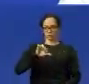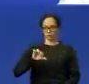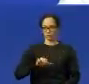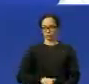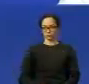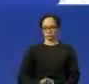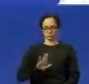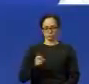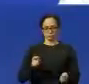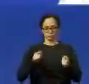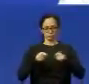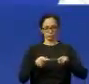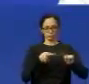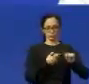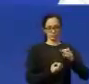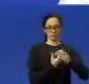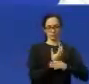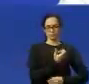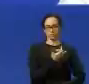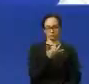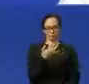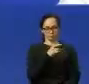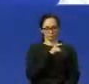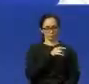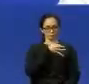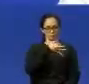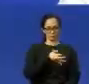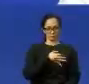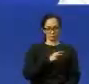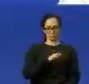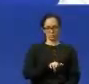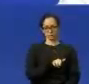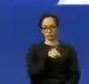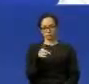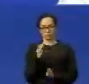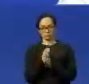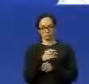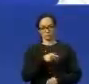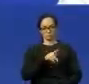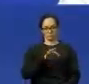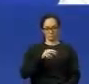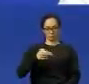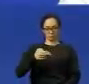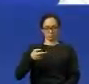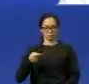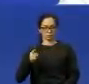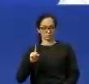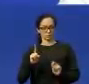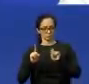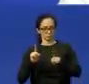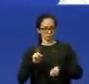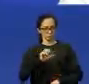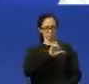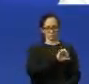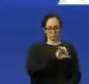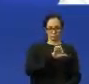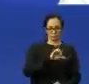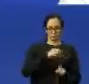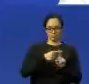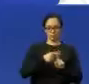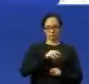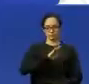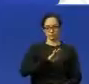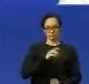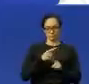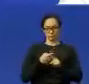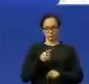já o valor do A para a nossa função. Agora, na pressão máxima, cosseno de KT tem que ser igual a 1. Então, teríamos 99 mais B